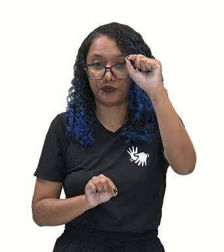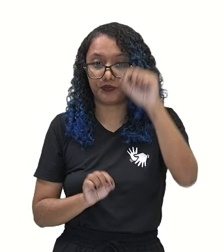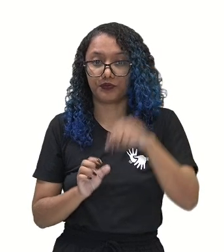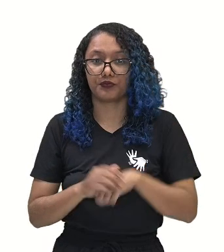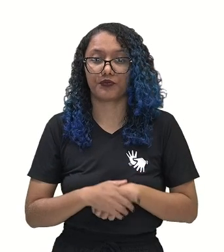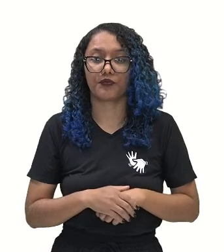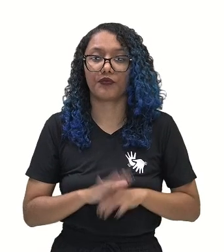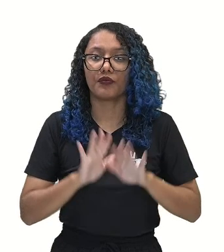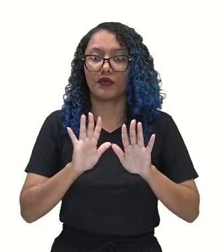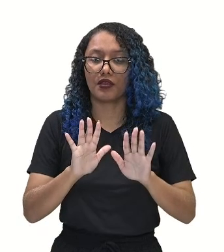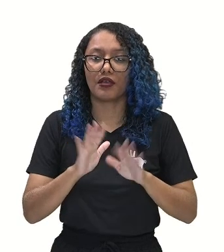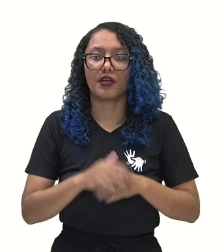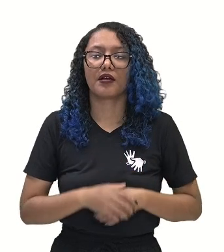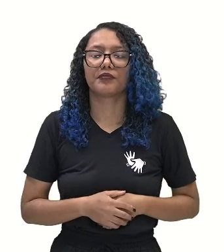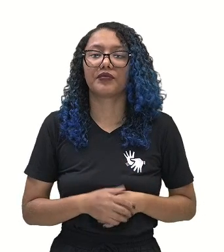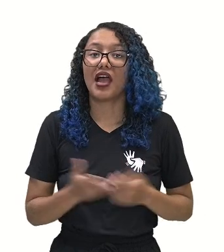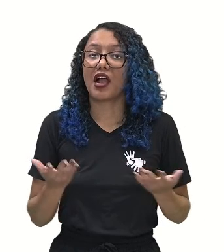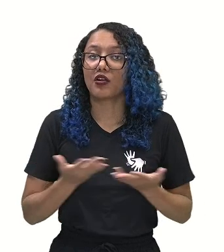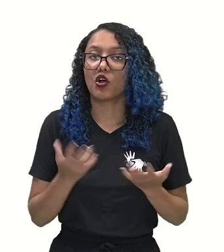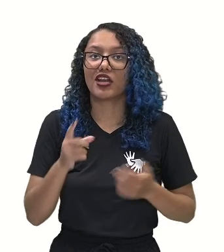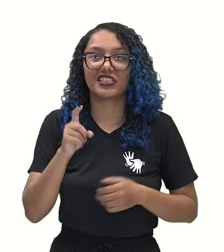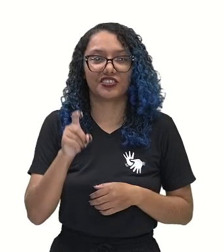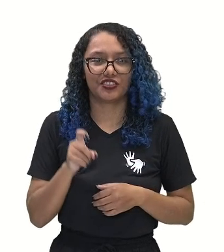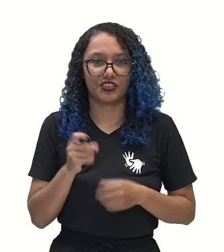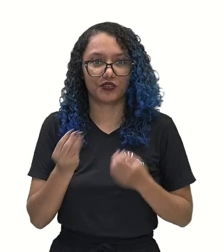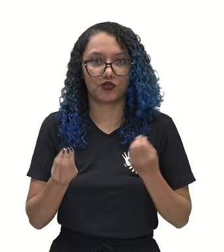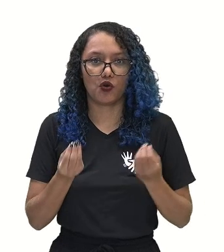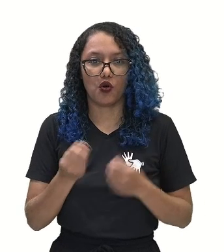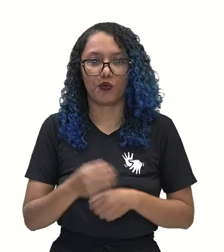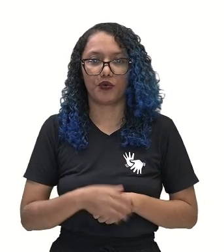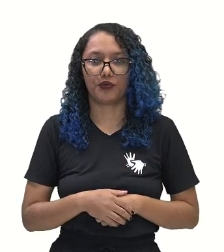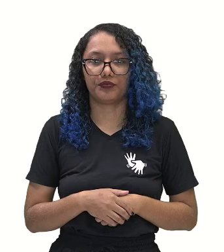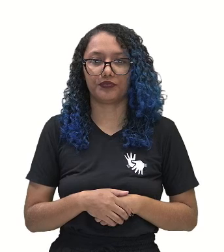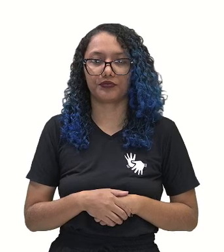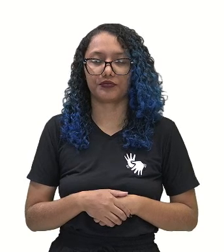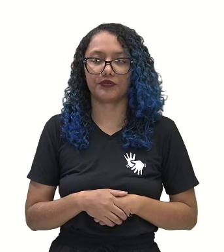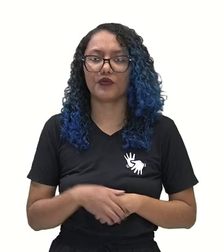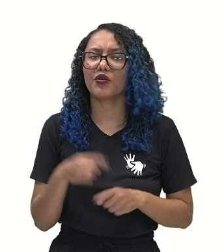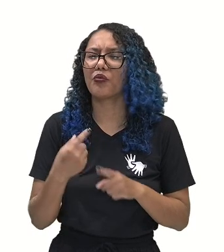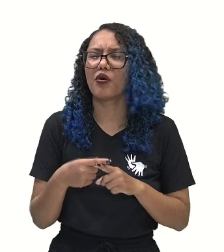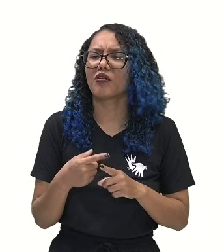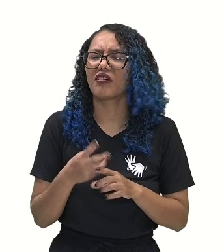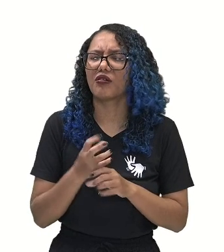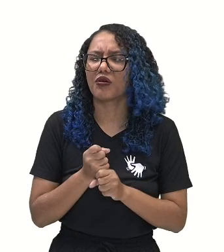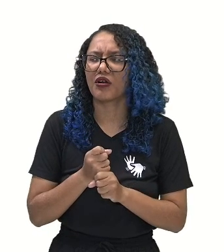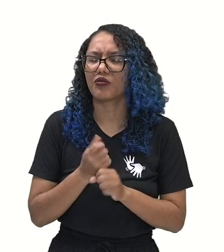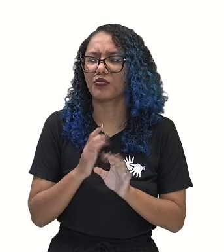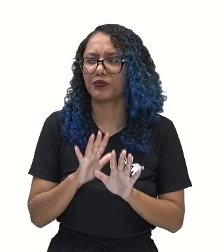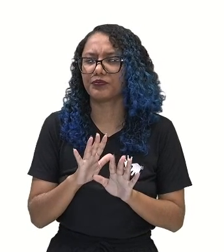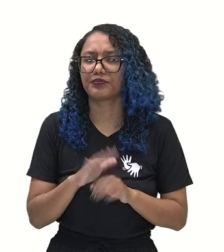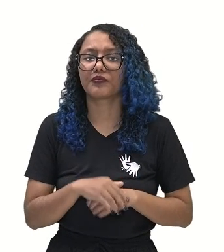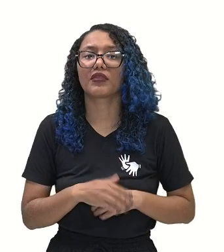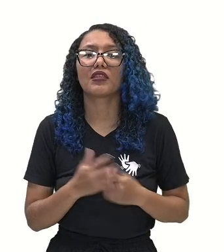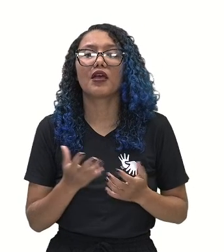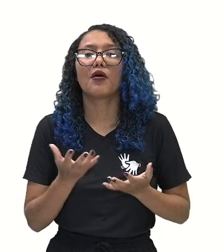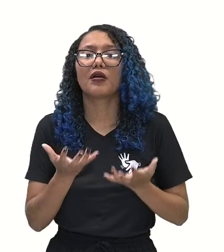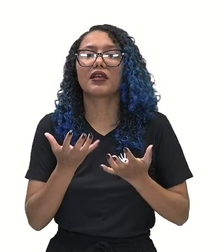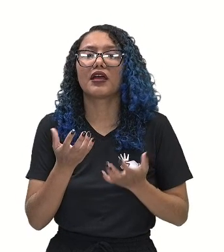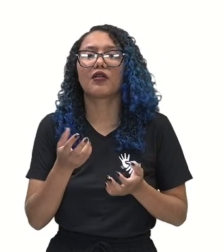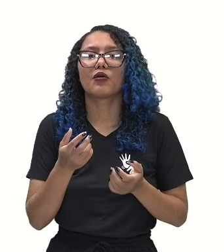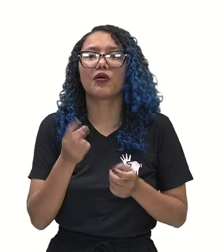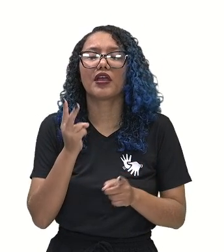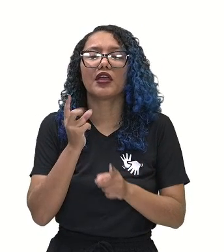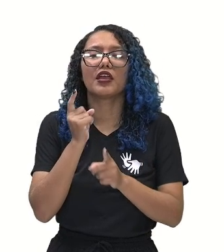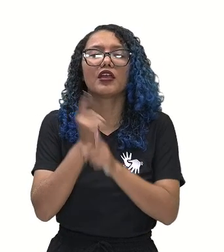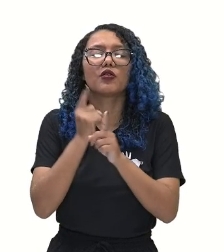estou fazendo isso, pessoal? Porque a distância entre esses dois pontos agora, a que eu quero achar, é esse valor que